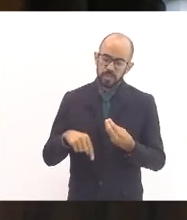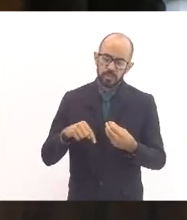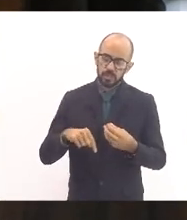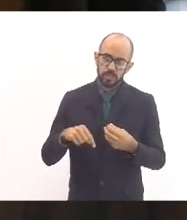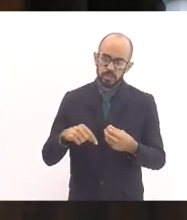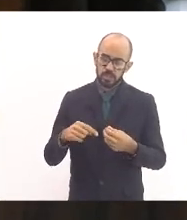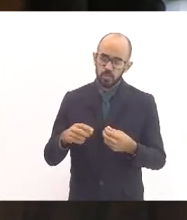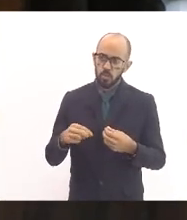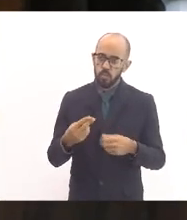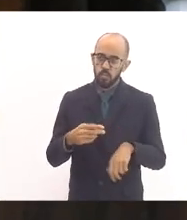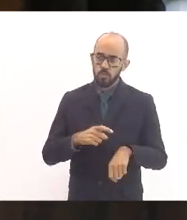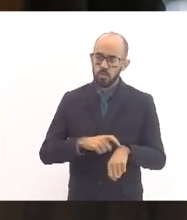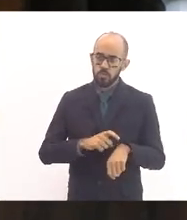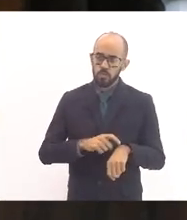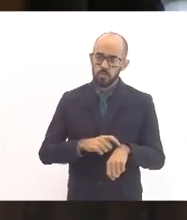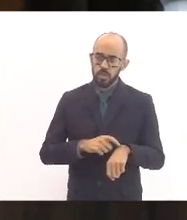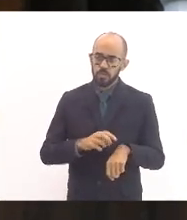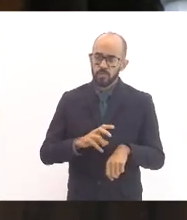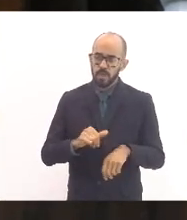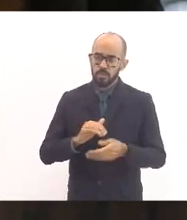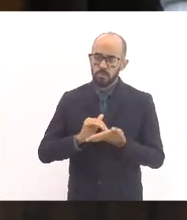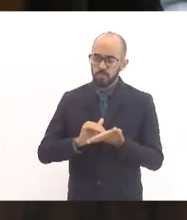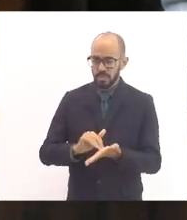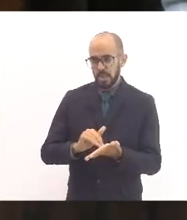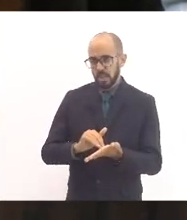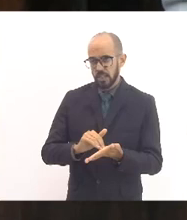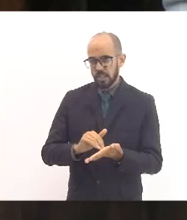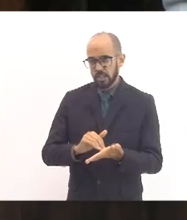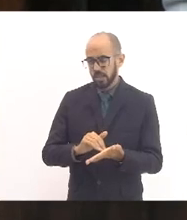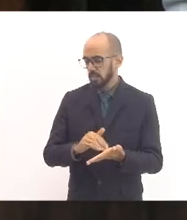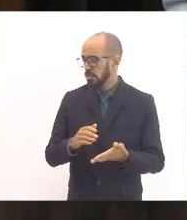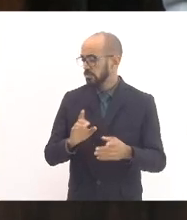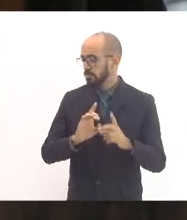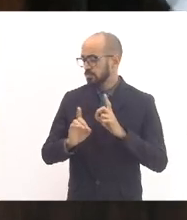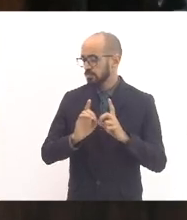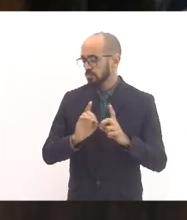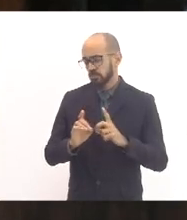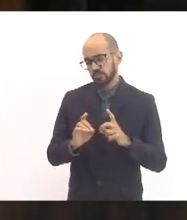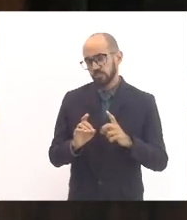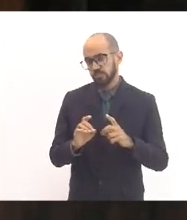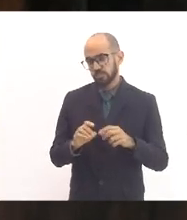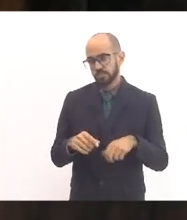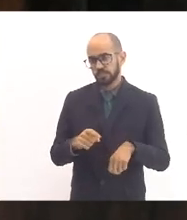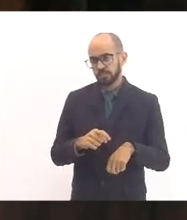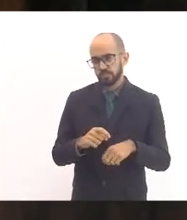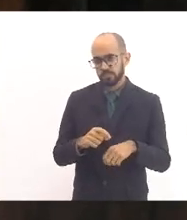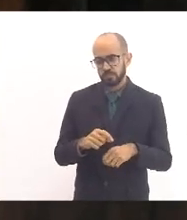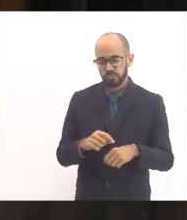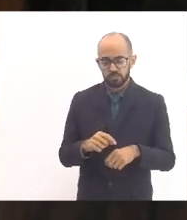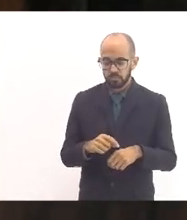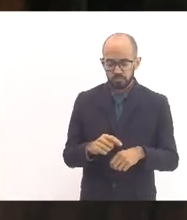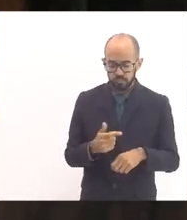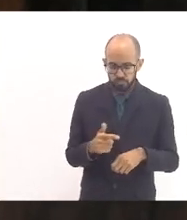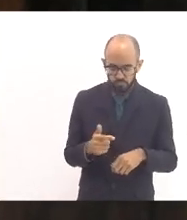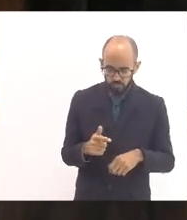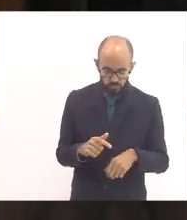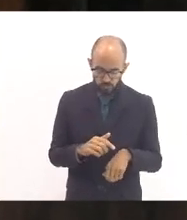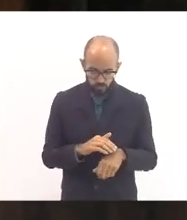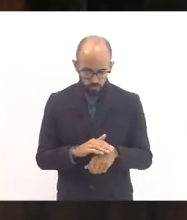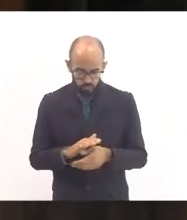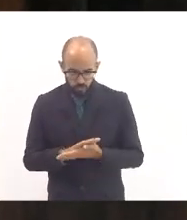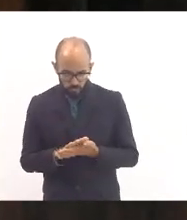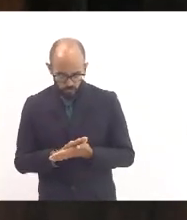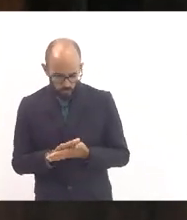momento manda Nem isso nem a discussão de qual momento que mandaria mensagem teve a liderança